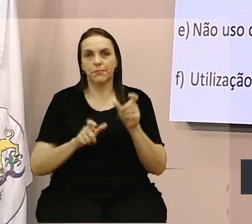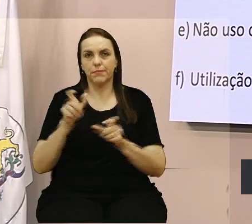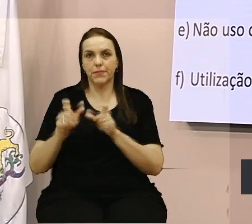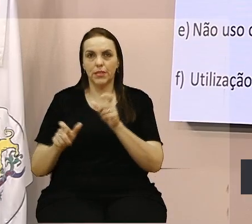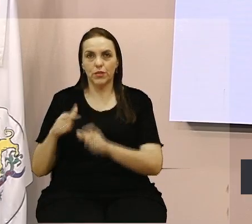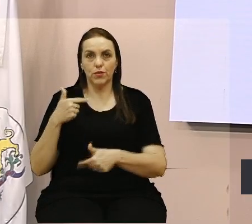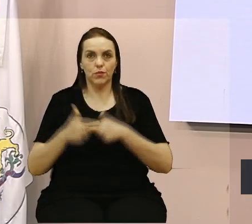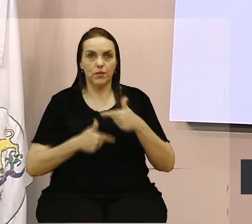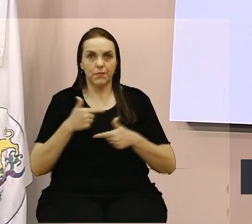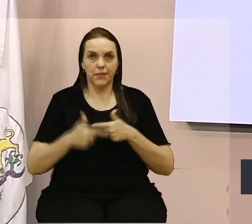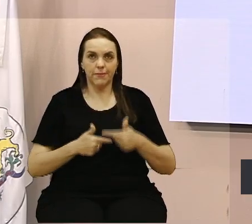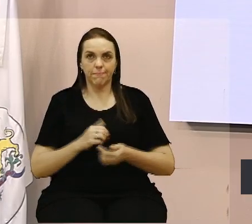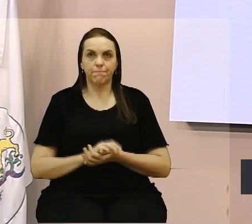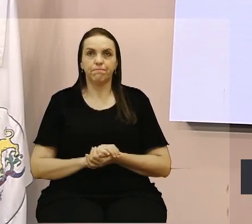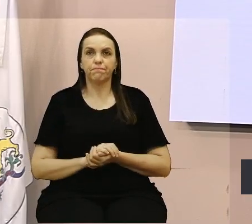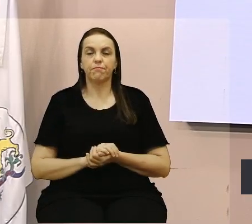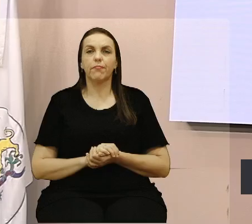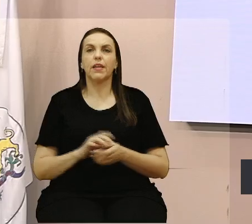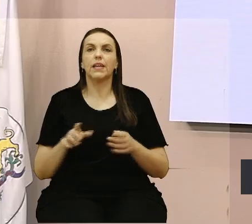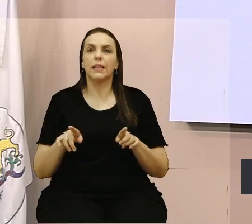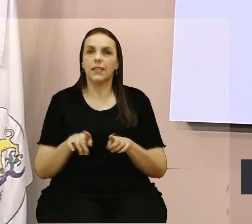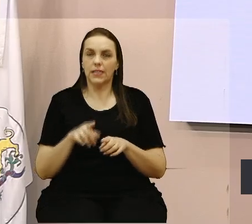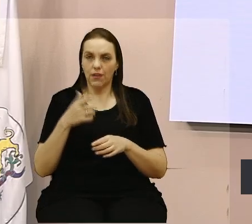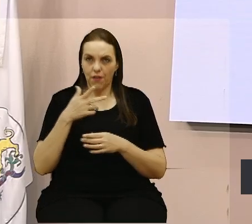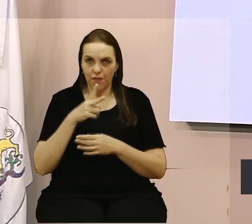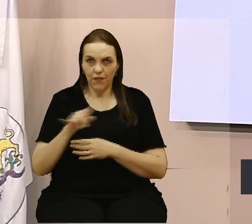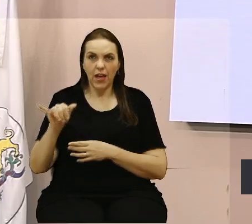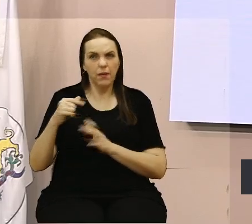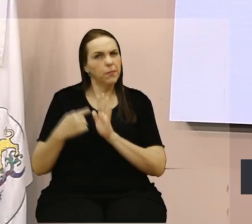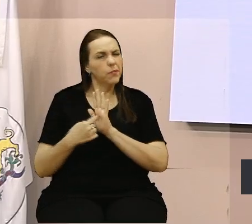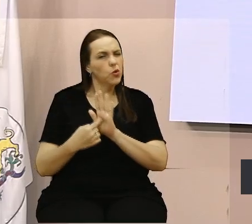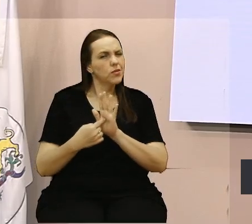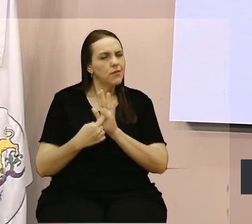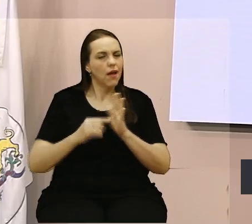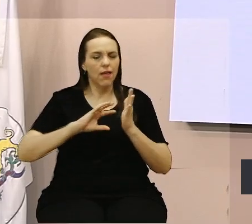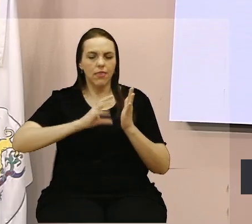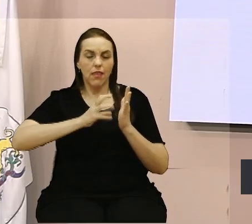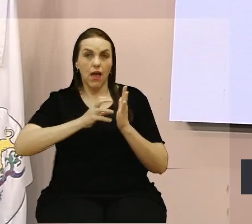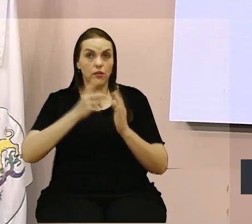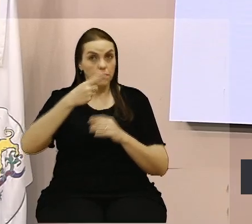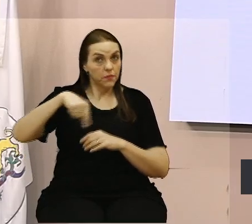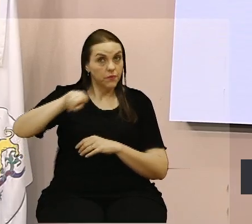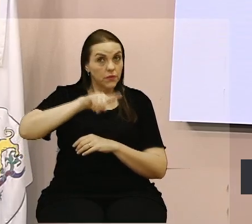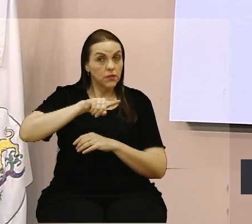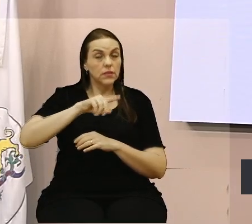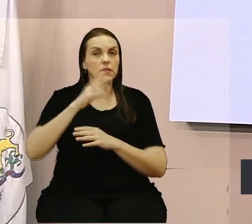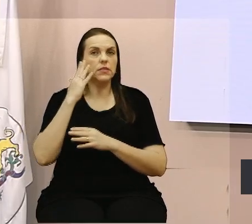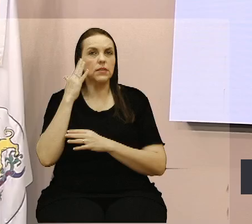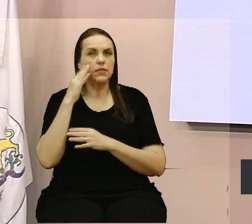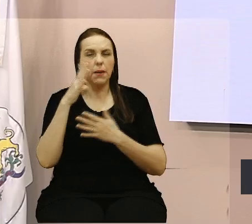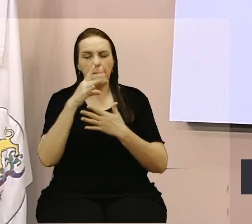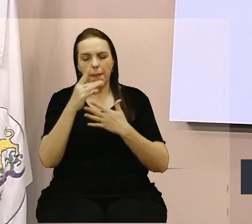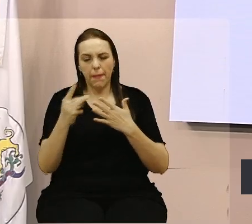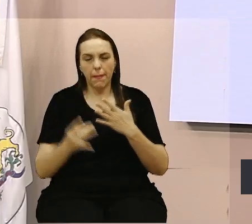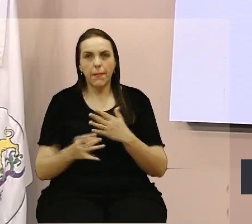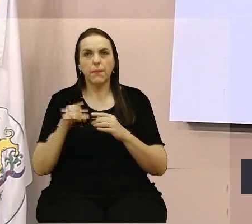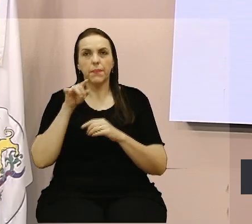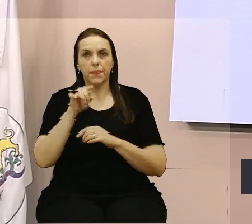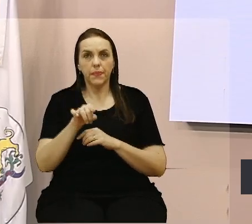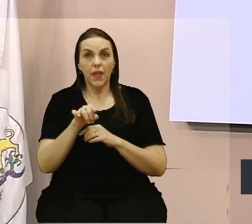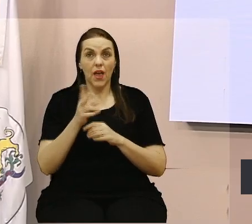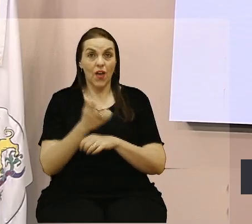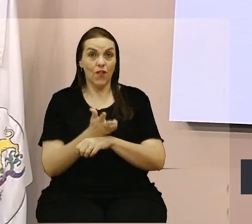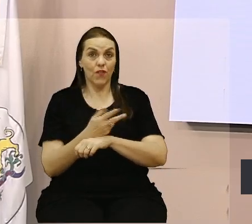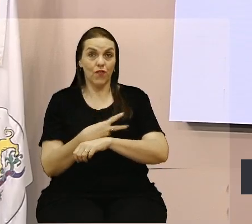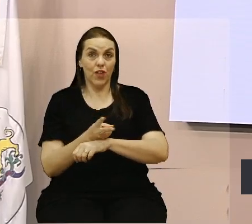no trabalho. E aí a gente vai só mostrar alguns dados para vocês, especificamente, sobre velocidade, que é o